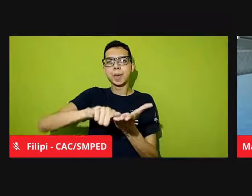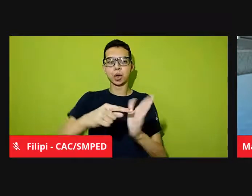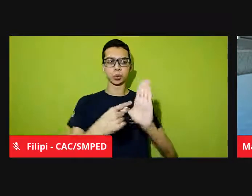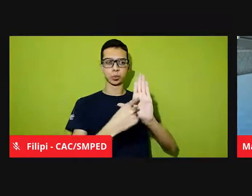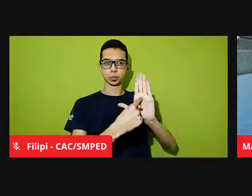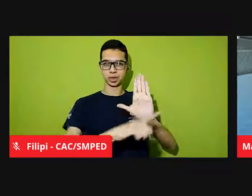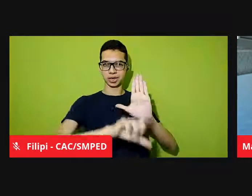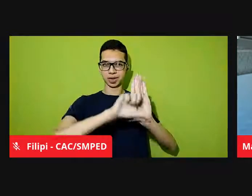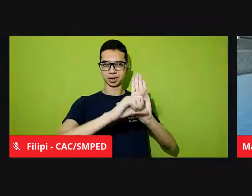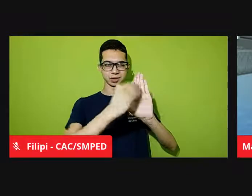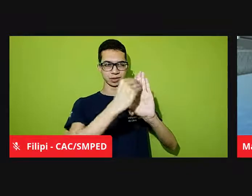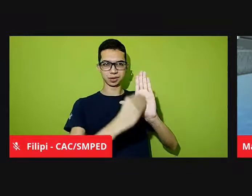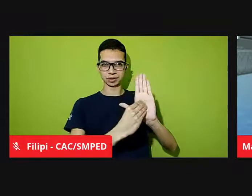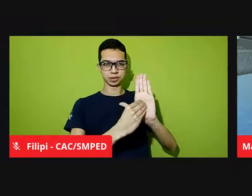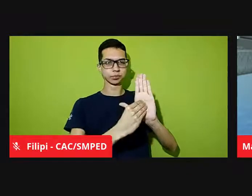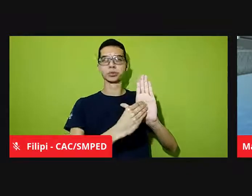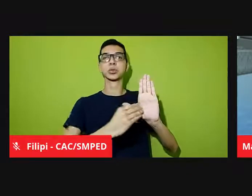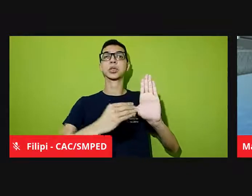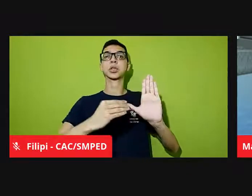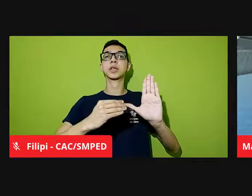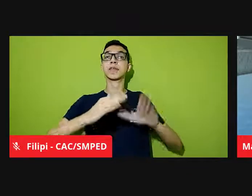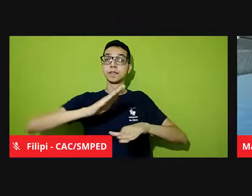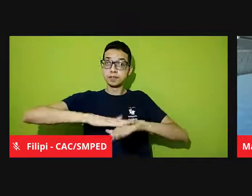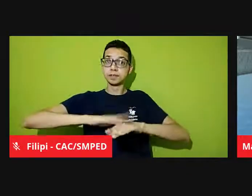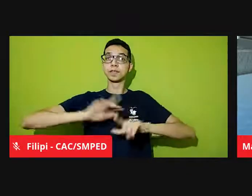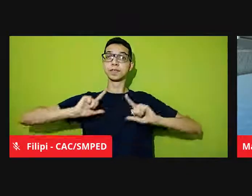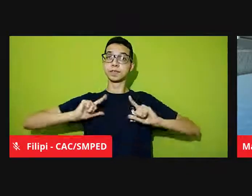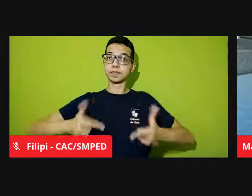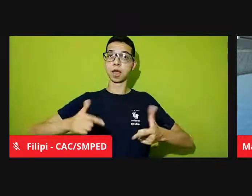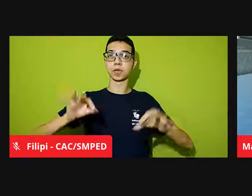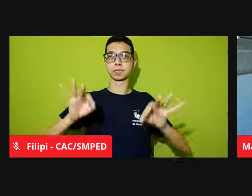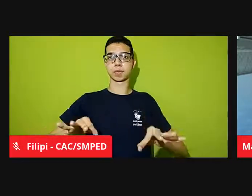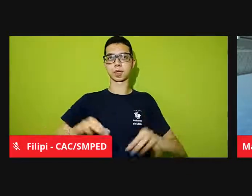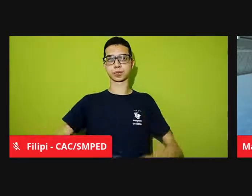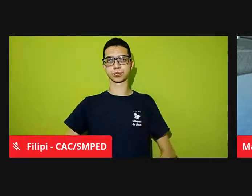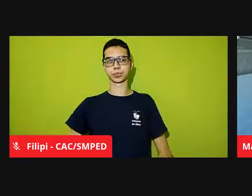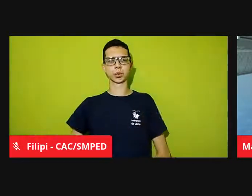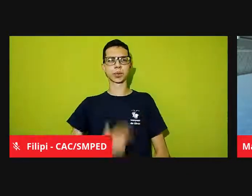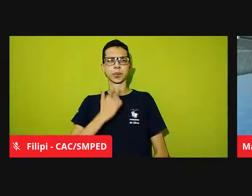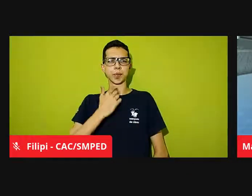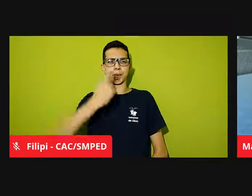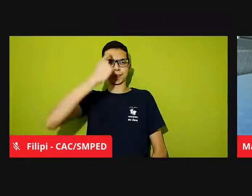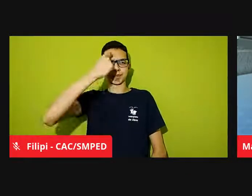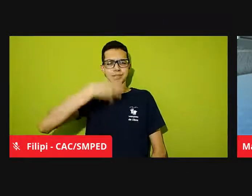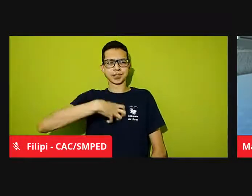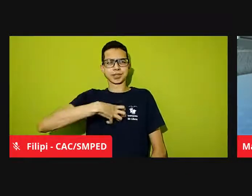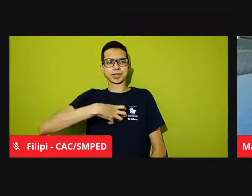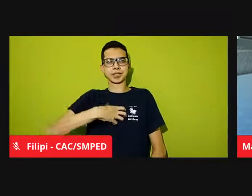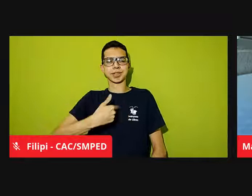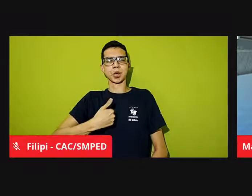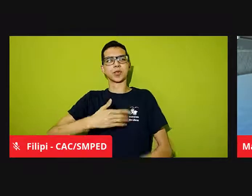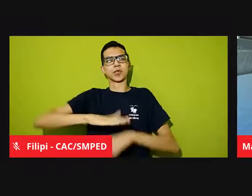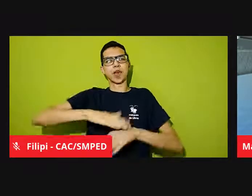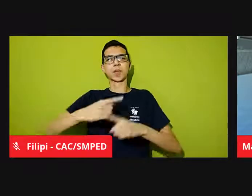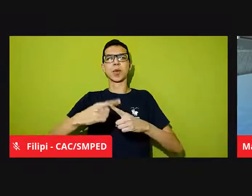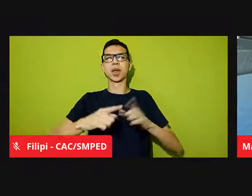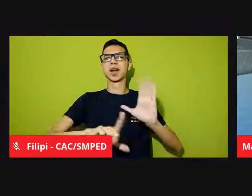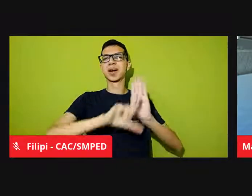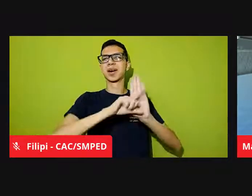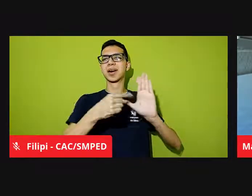não com aquele sentimento de que, olha, eu tenho que fazer porque existe uma lei, porque